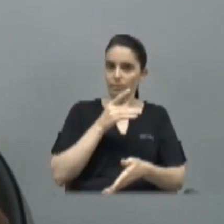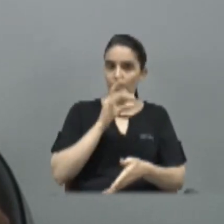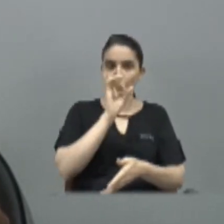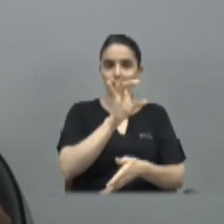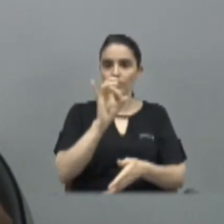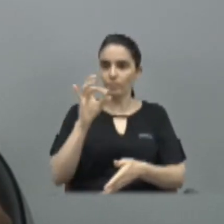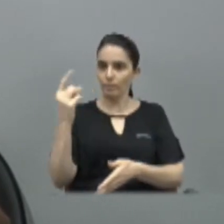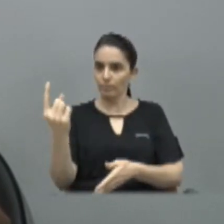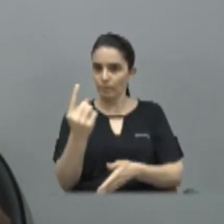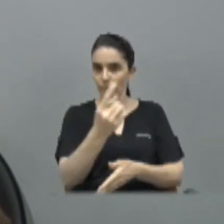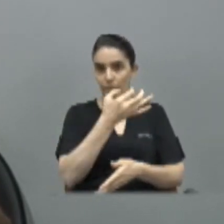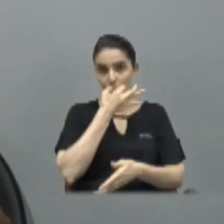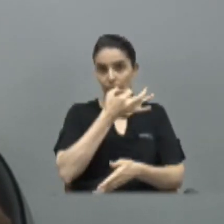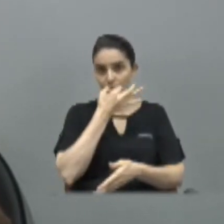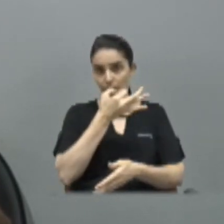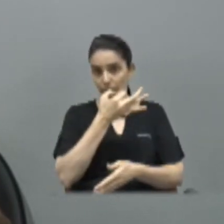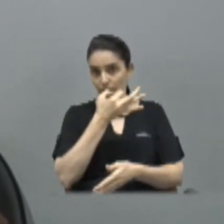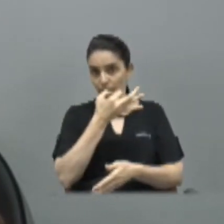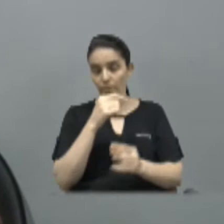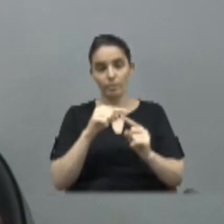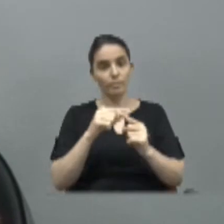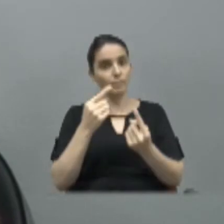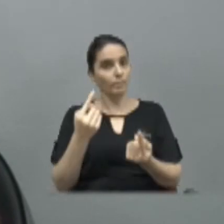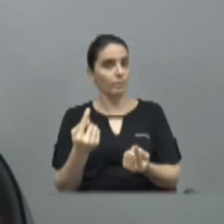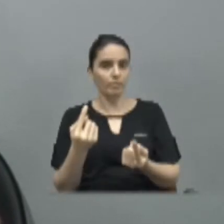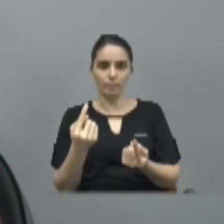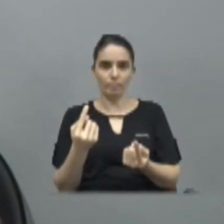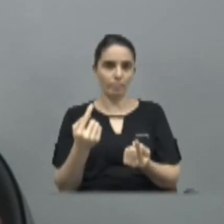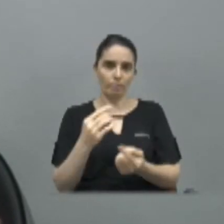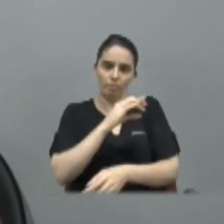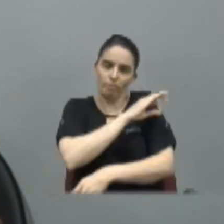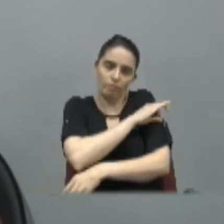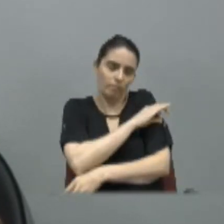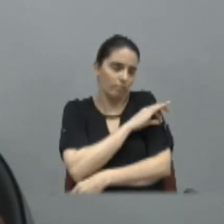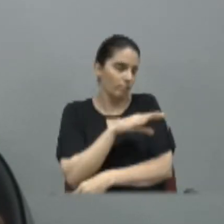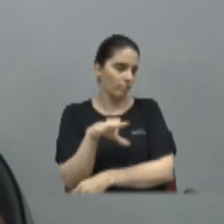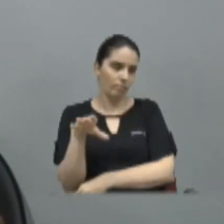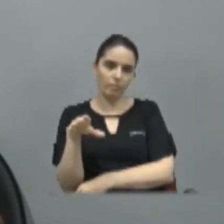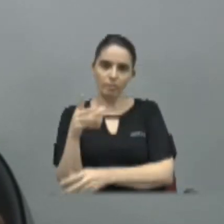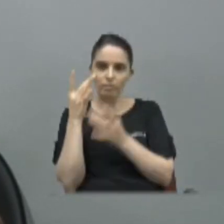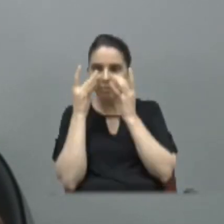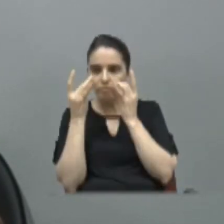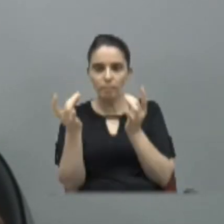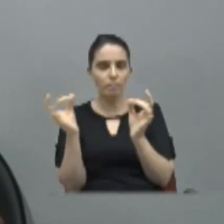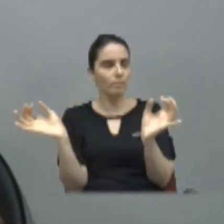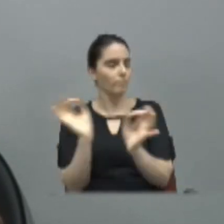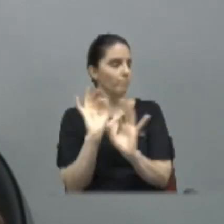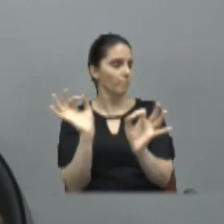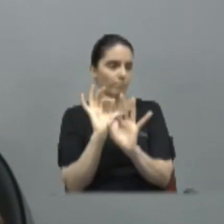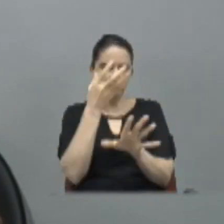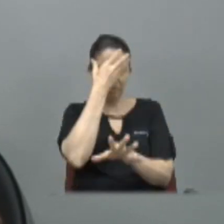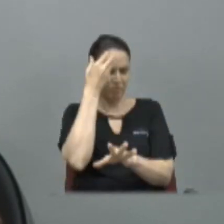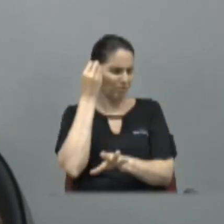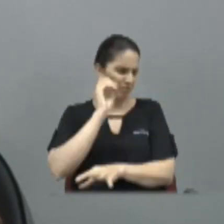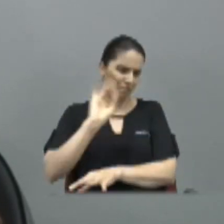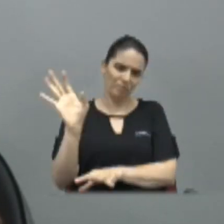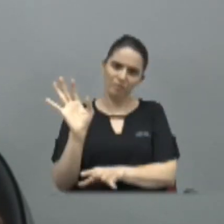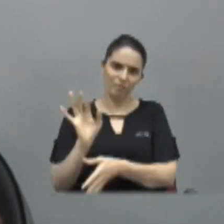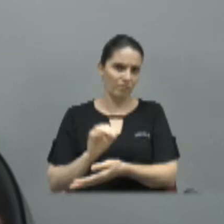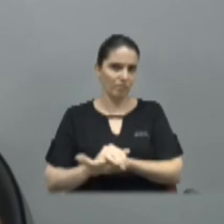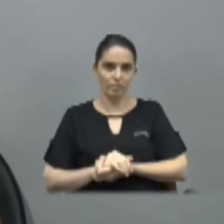opinião, mas primeiro que ele não vai ouvir vocês, pode esquecer que ele não vai ouvir, ele não